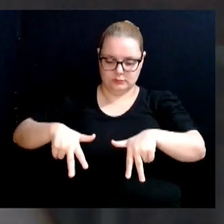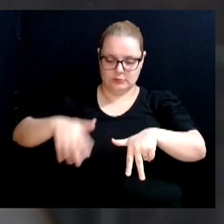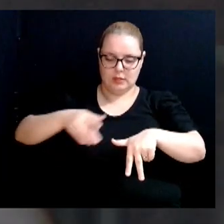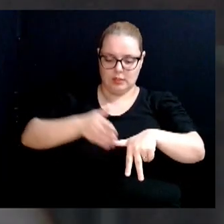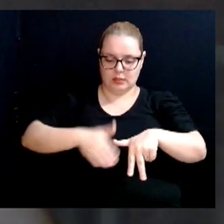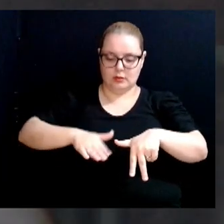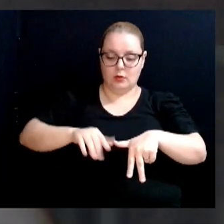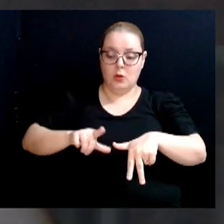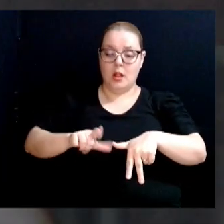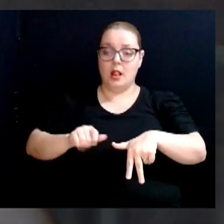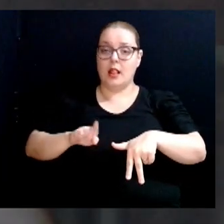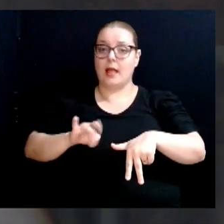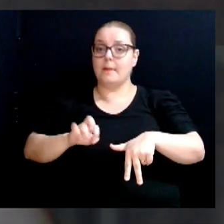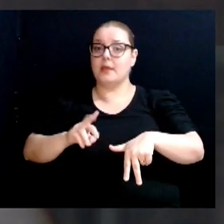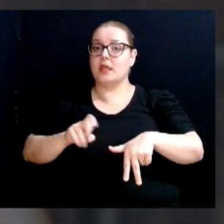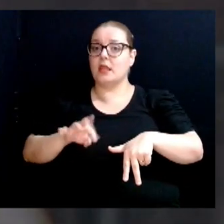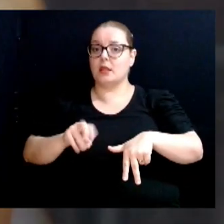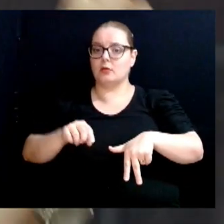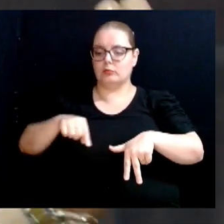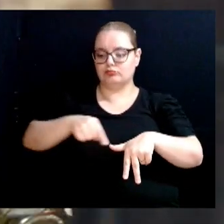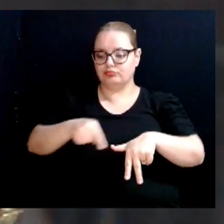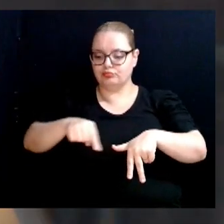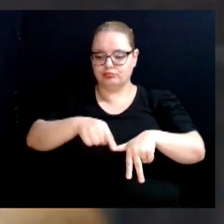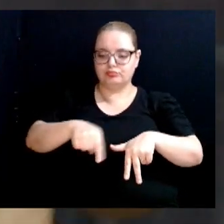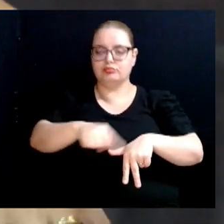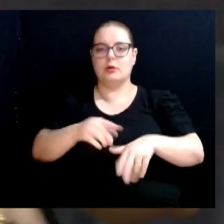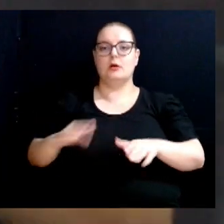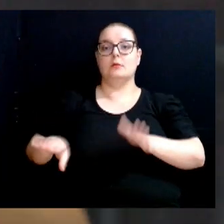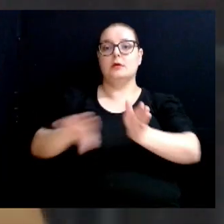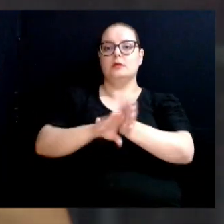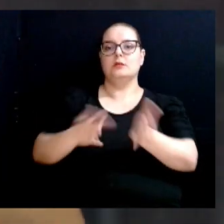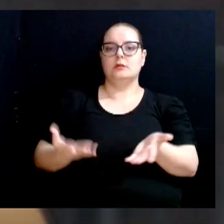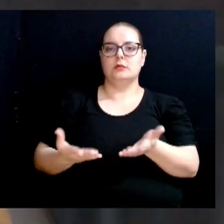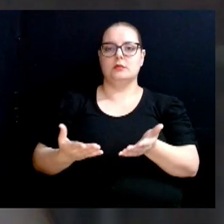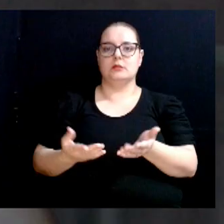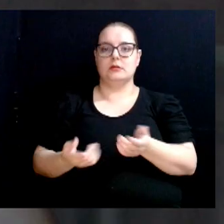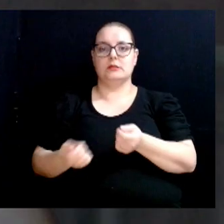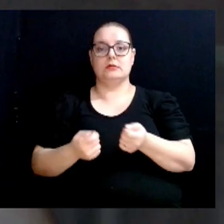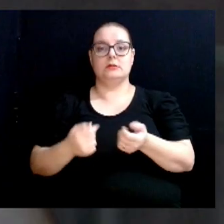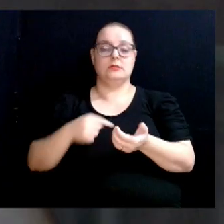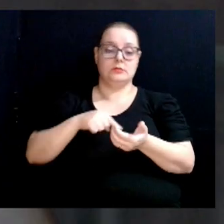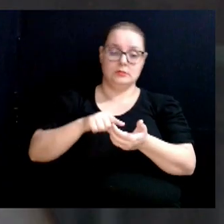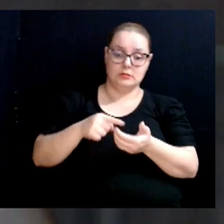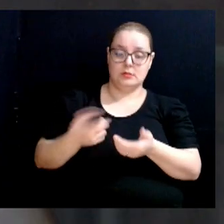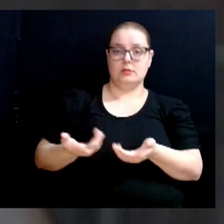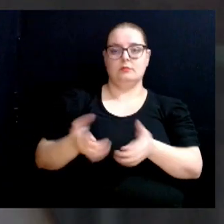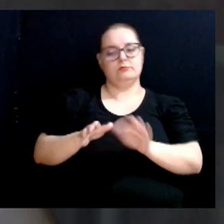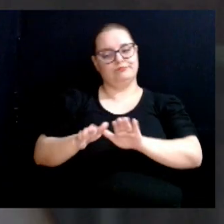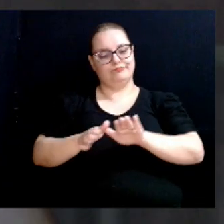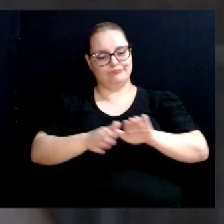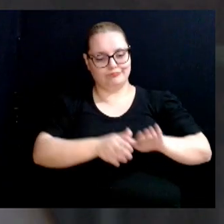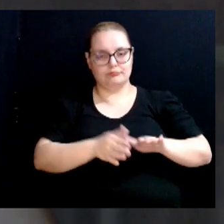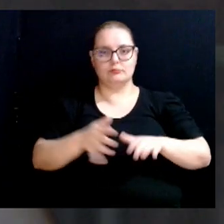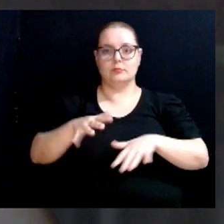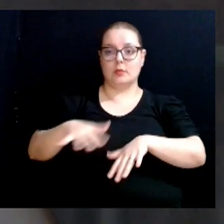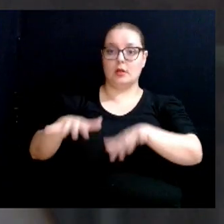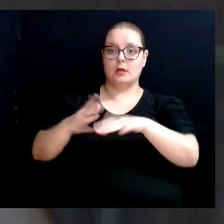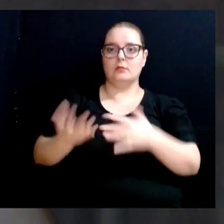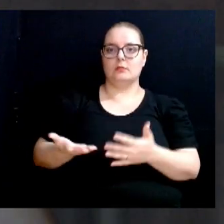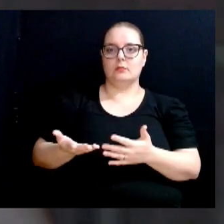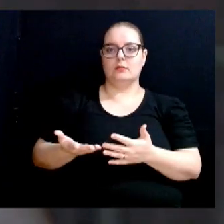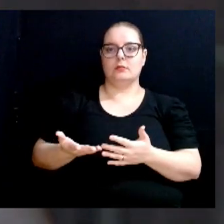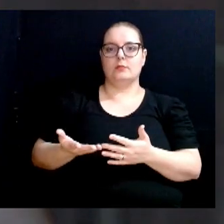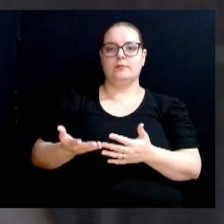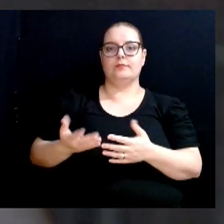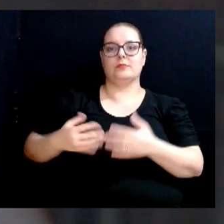automático e a gente tem que se policiar para sair desse celular, desse meio. Então, assim, esse limbo que a gente